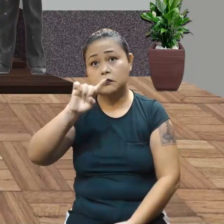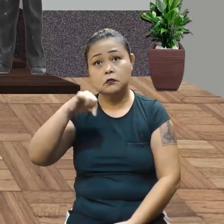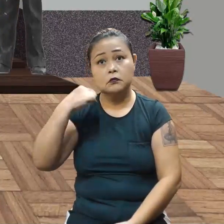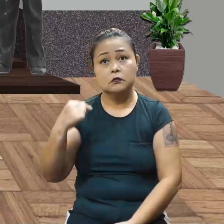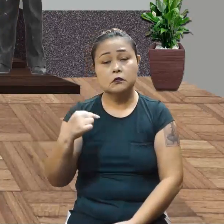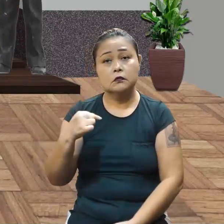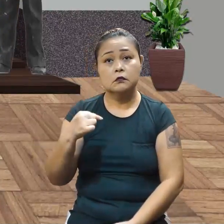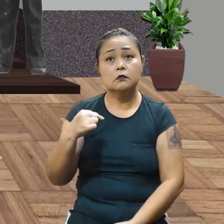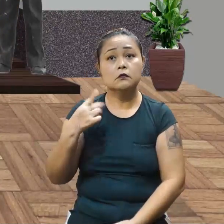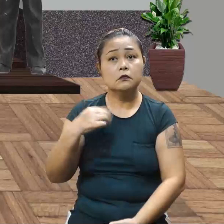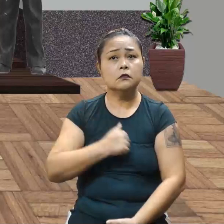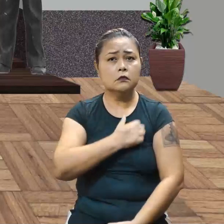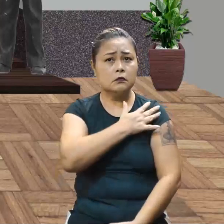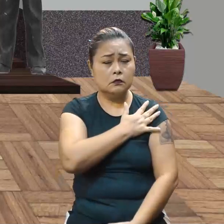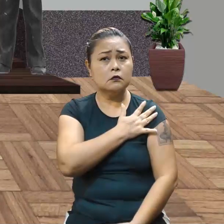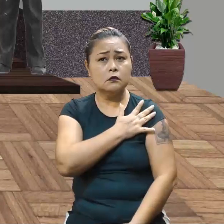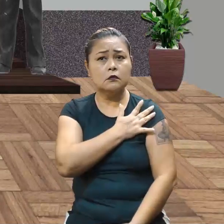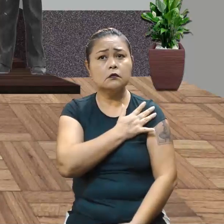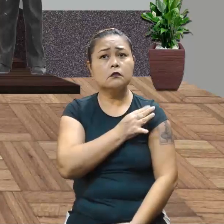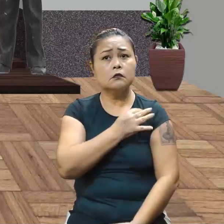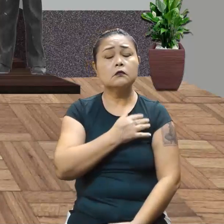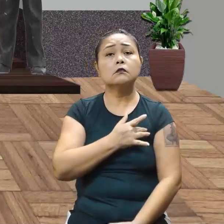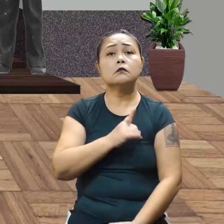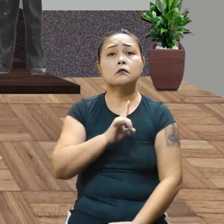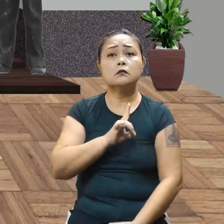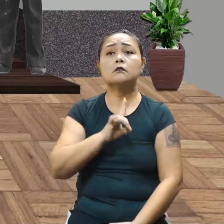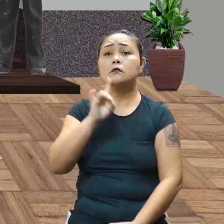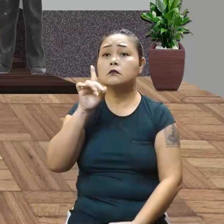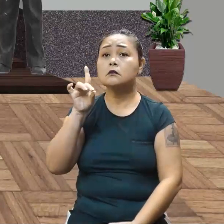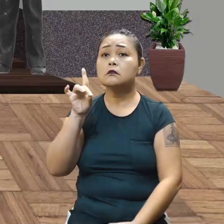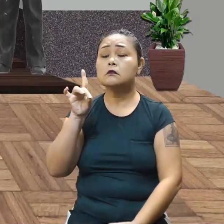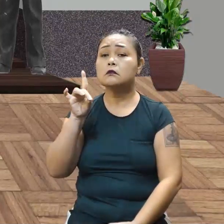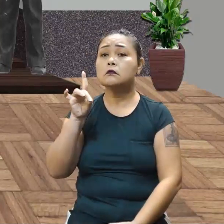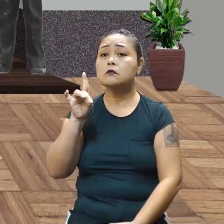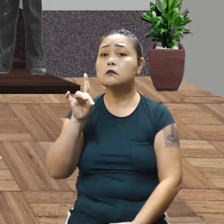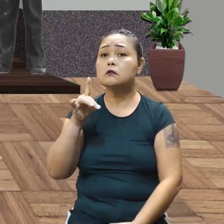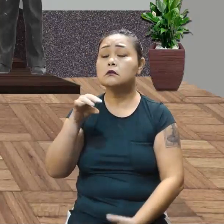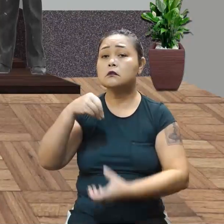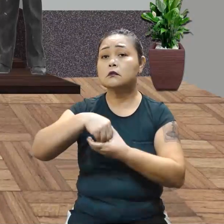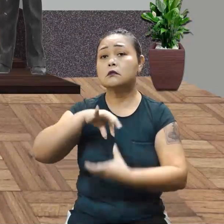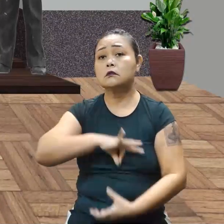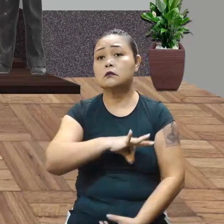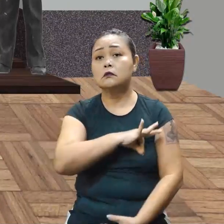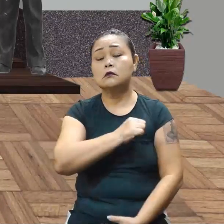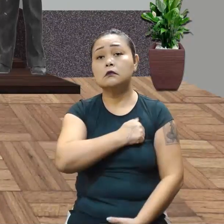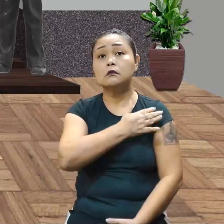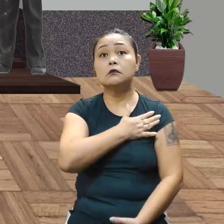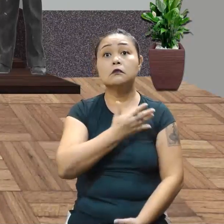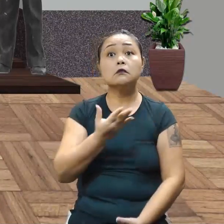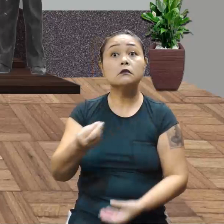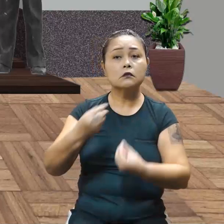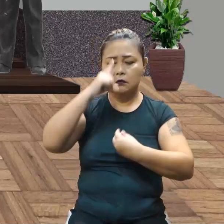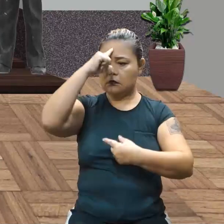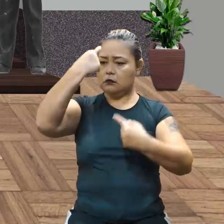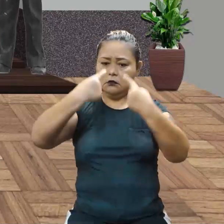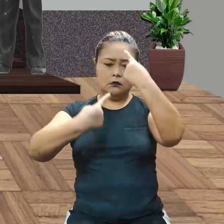militar de carreira, ele se torna oficial do Exército, ele começa a receber as